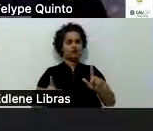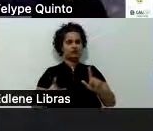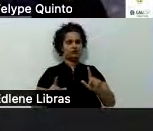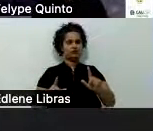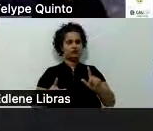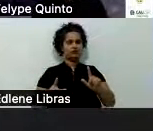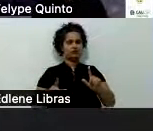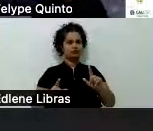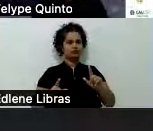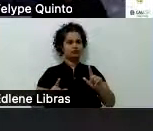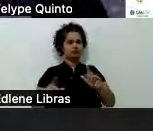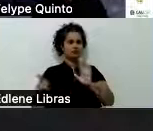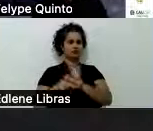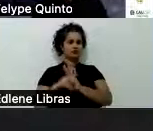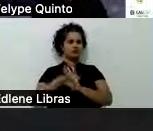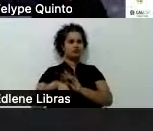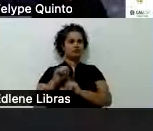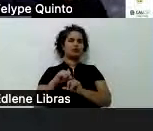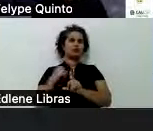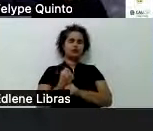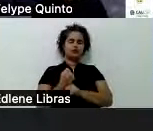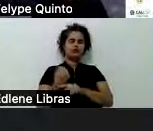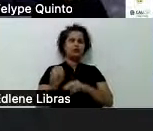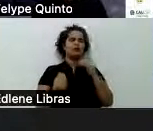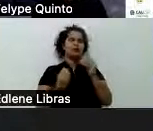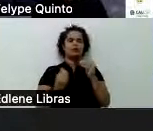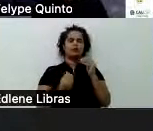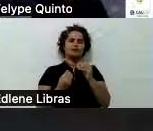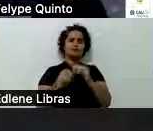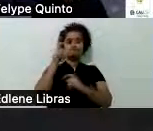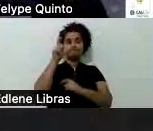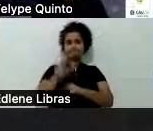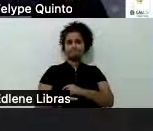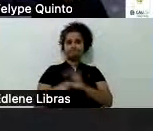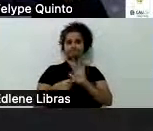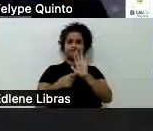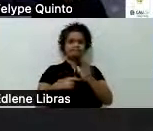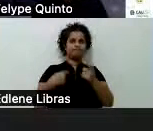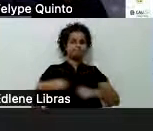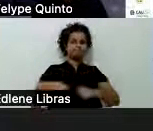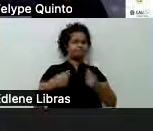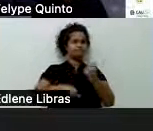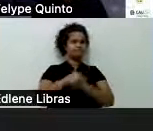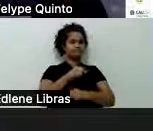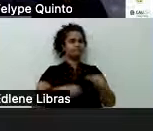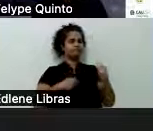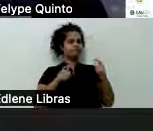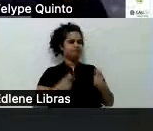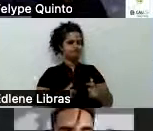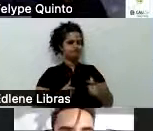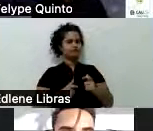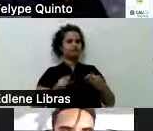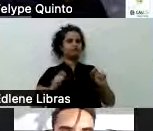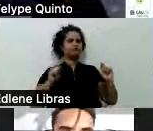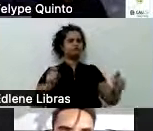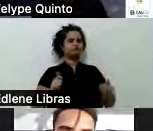estratos da sociedade, né? Ela pode partir do próprio cidadão, que vai mostrar necessidade de mudança no espaço a partir do protesto, de